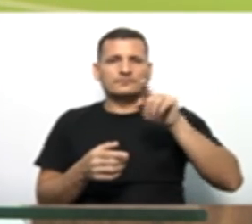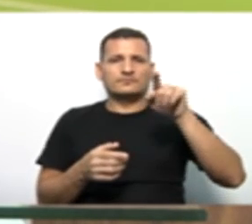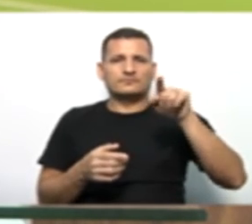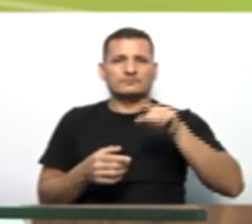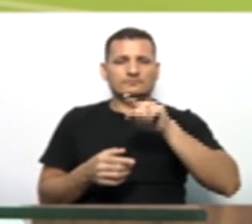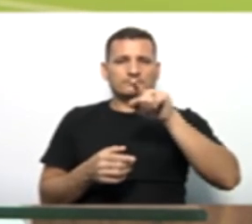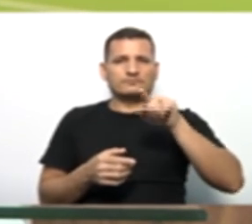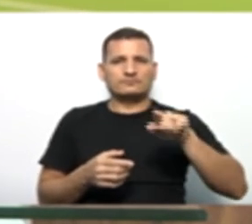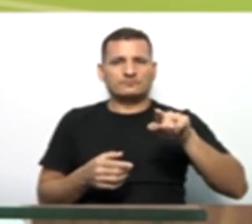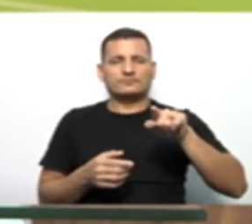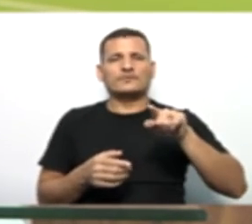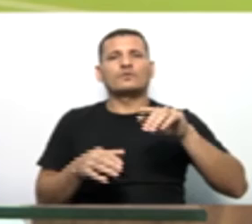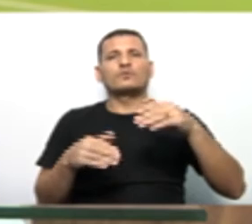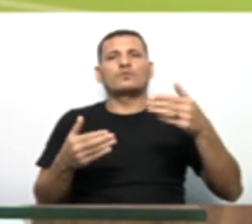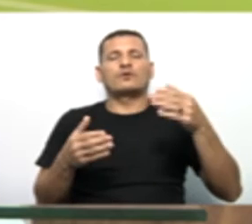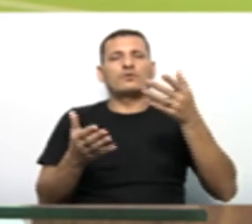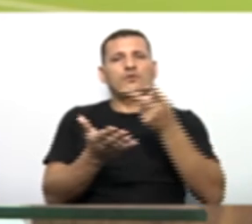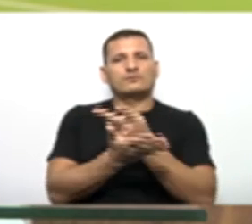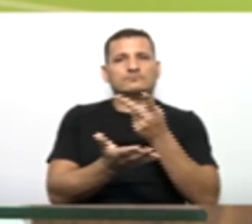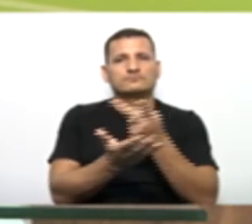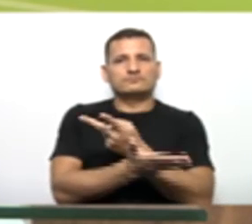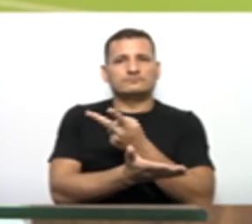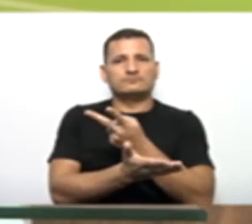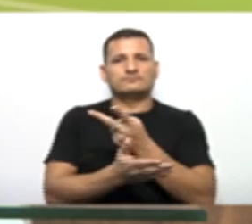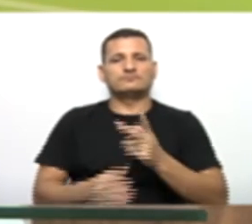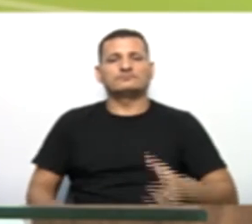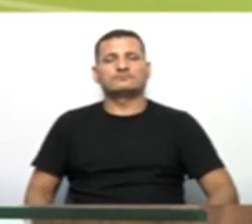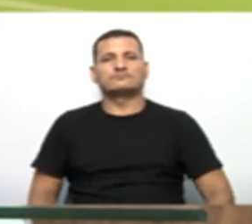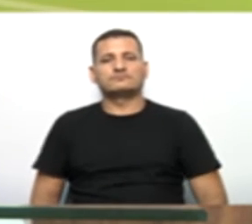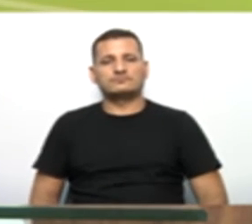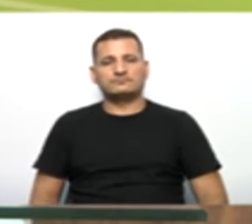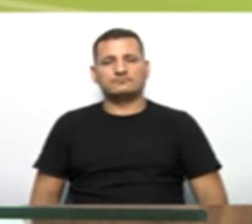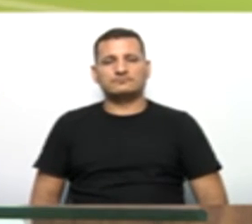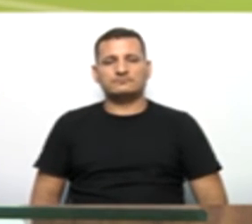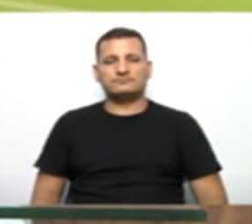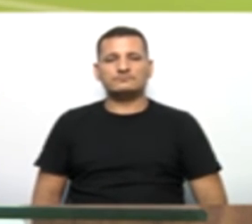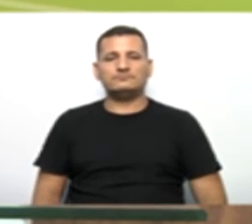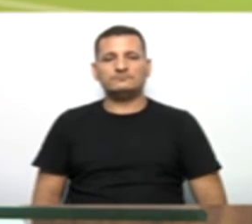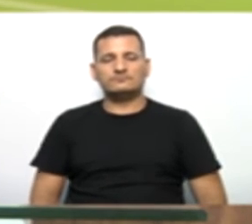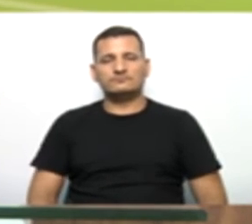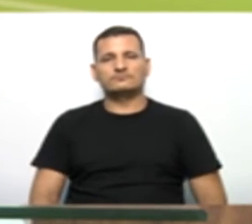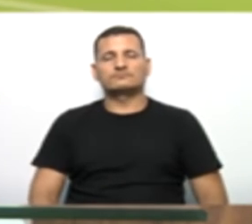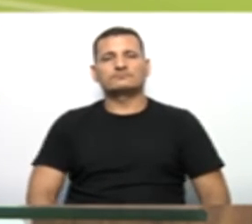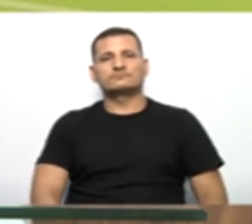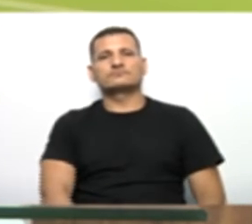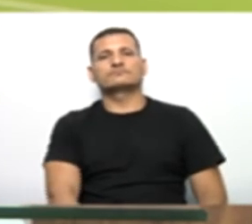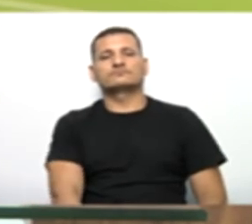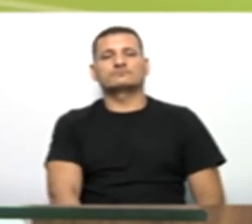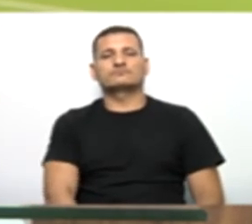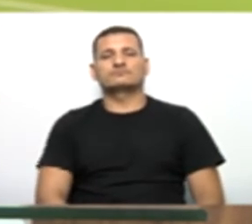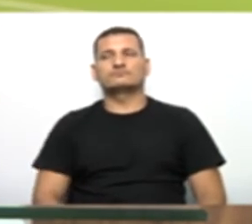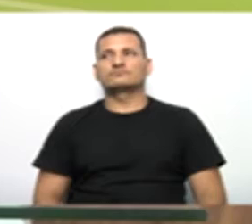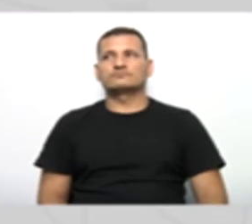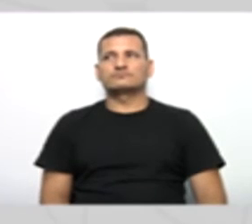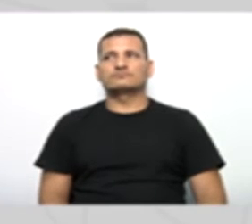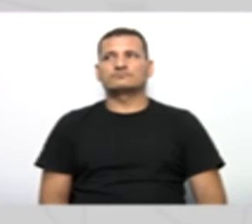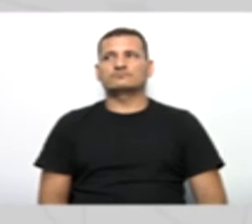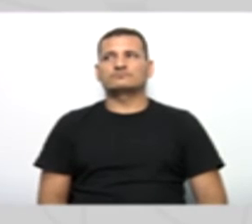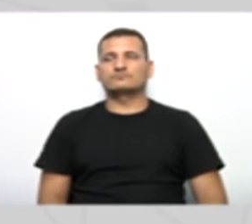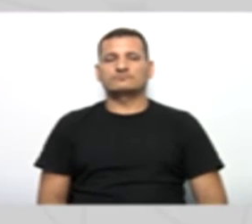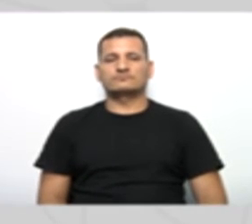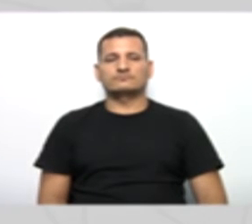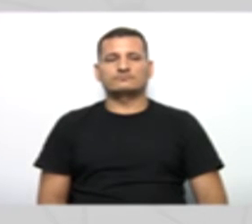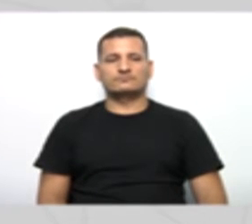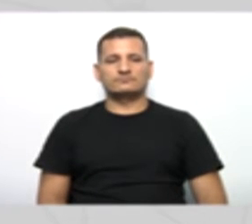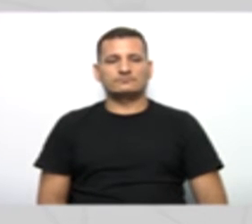alternativa incorreta. A alternativa incorreta está em letras maiúsculas, está destacada